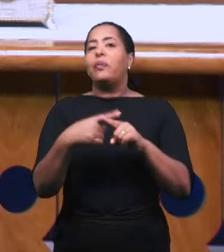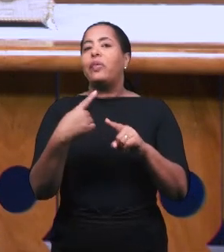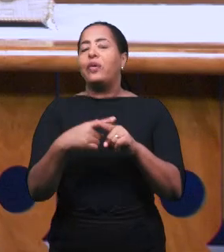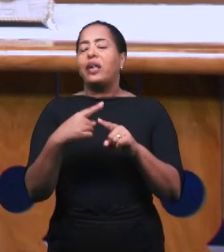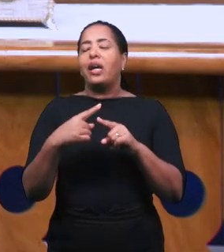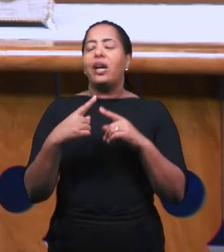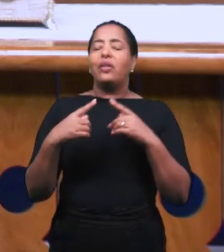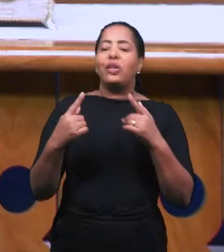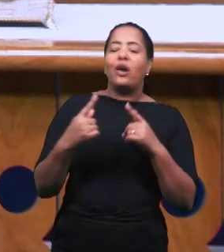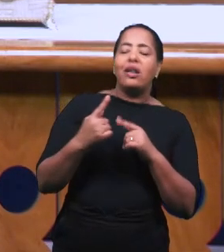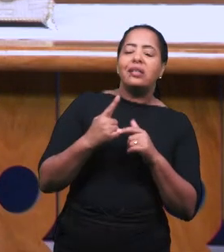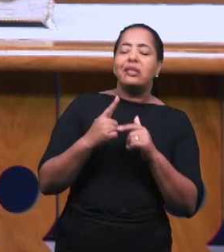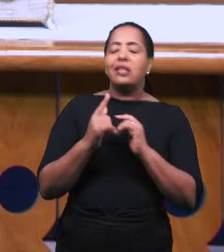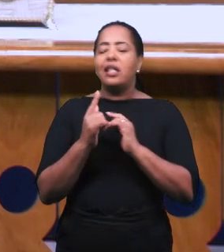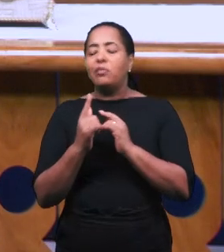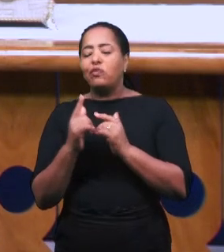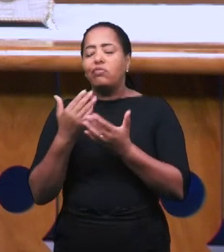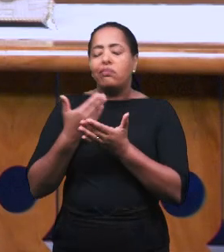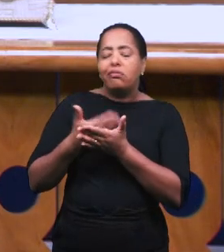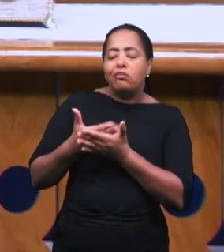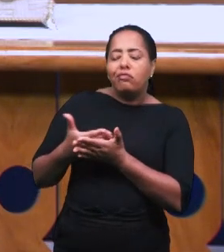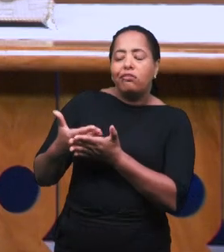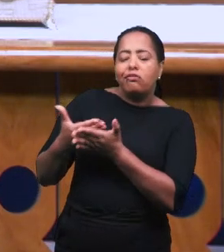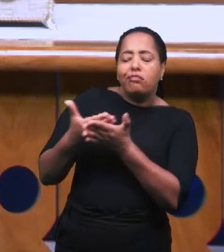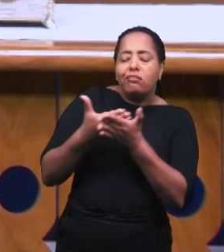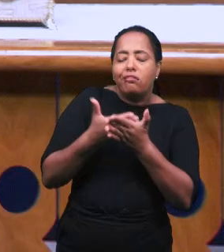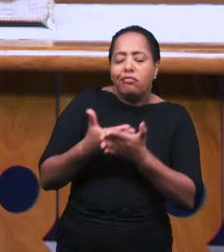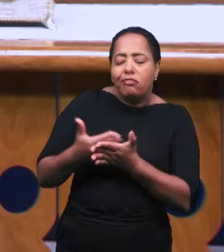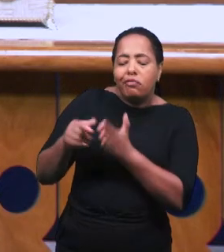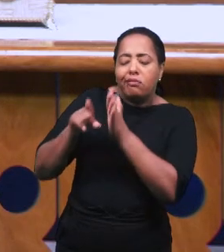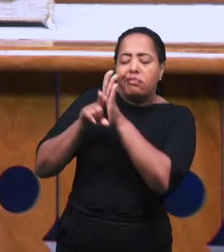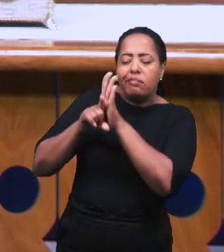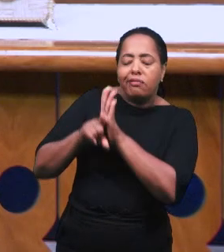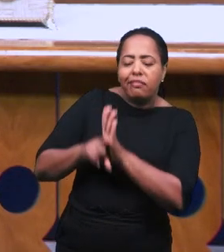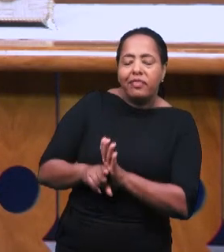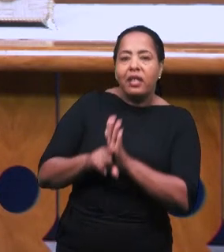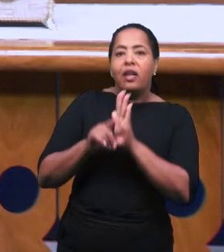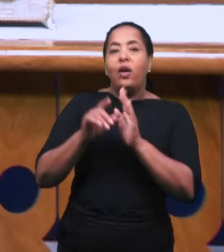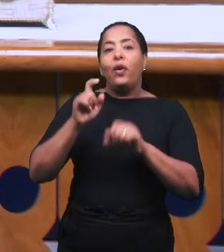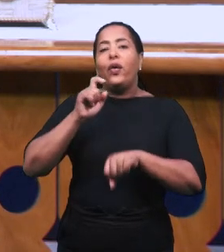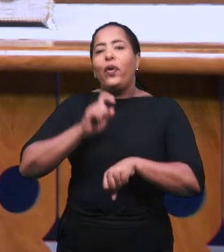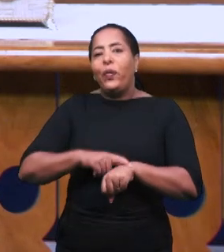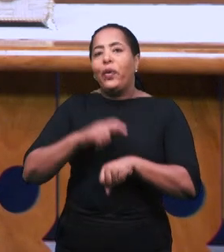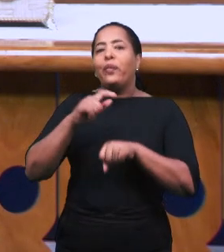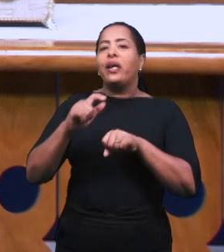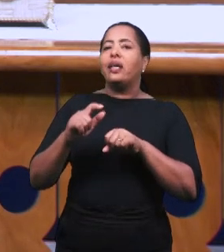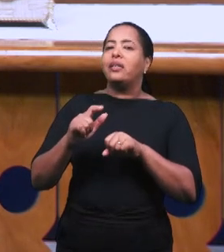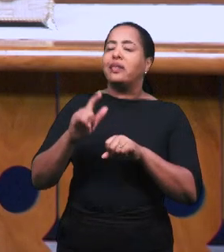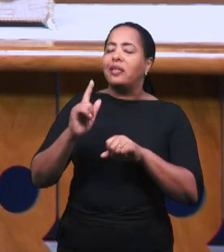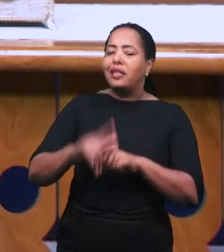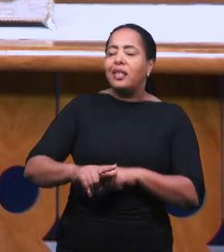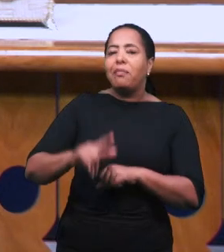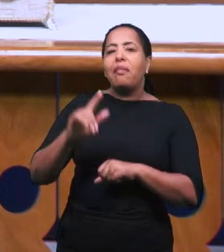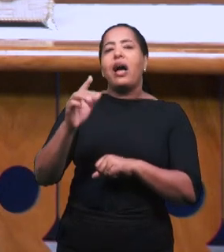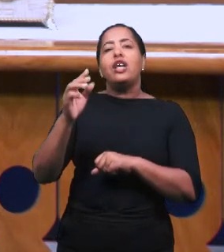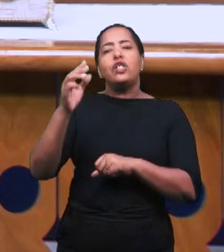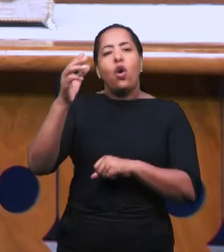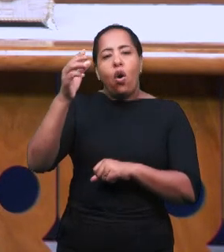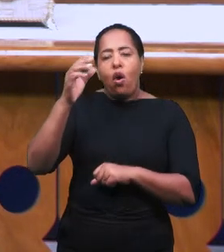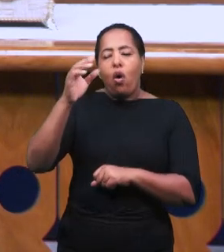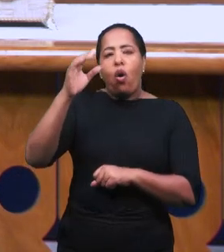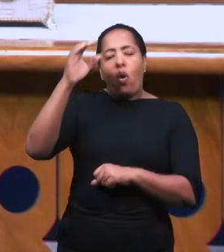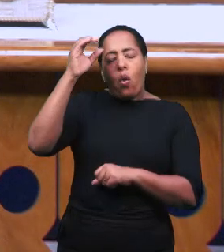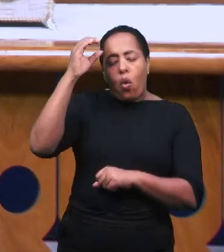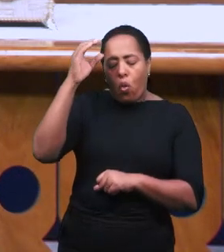rodeando, bordeando algumas partes do livro. Quando nós tivermos mais consciência,